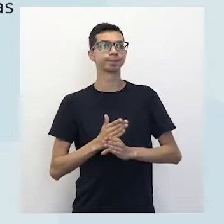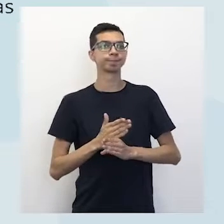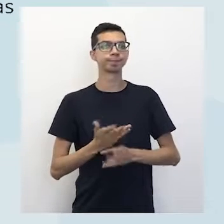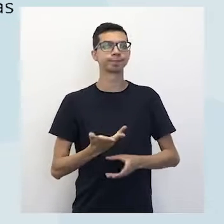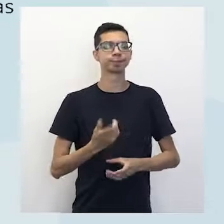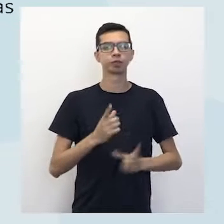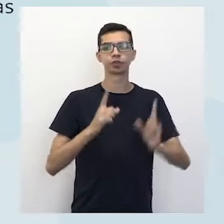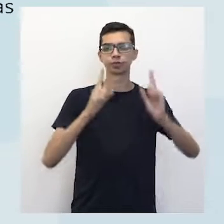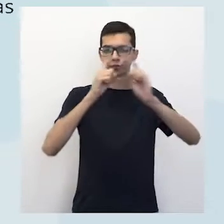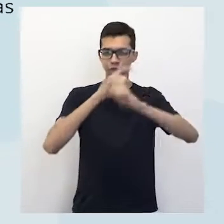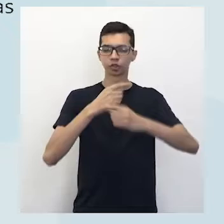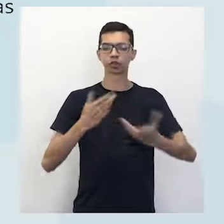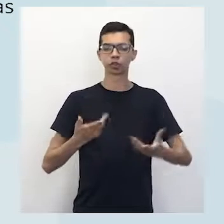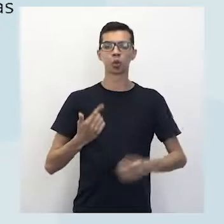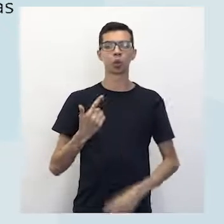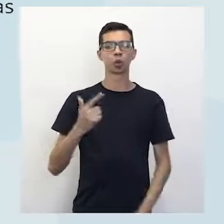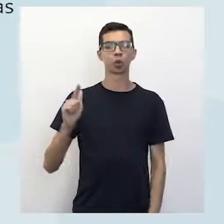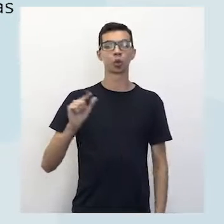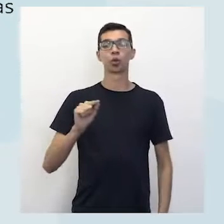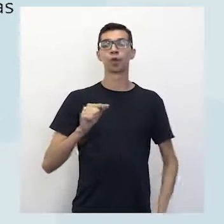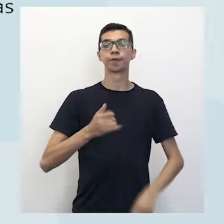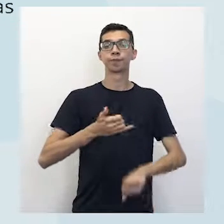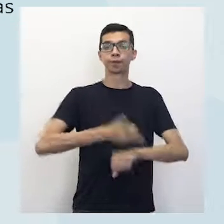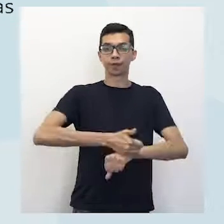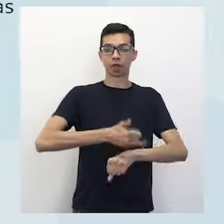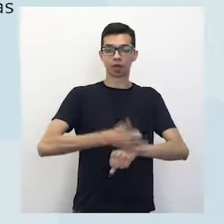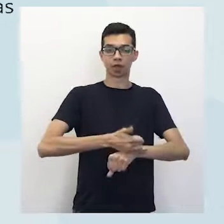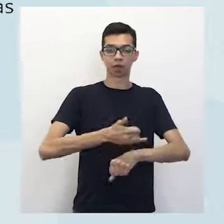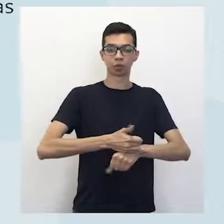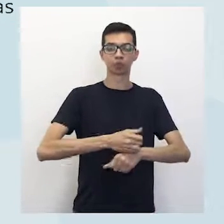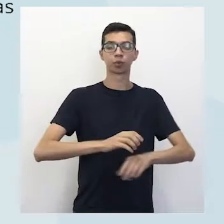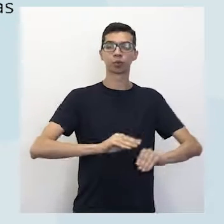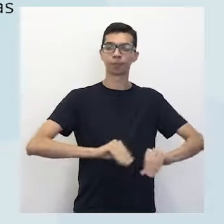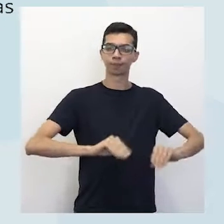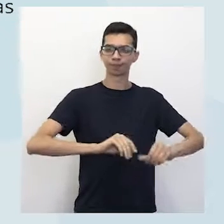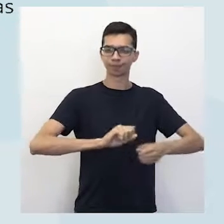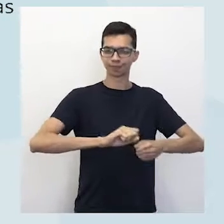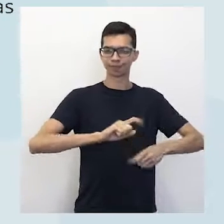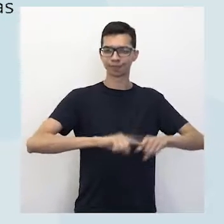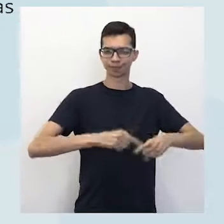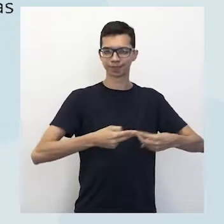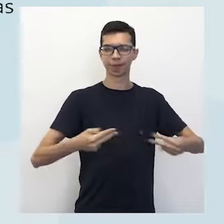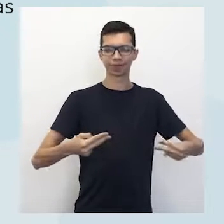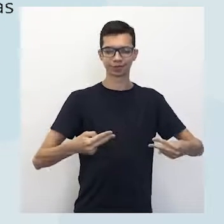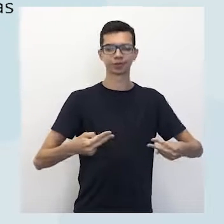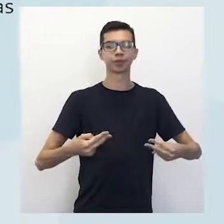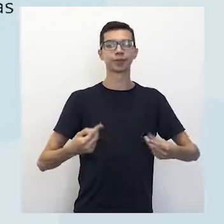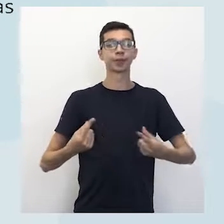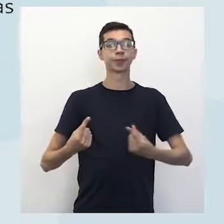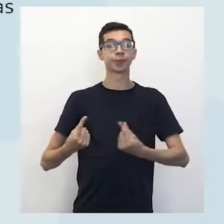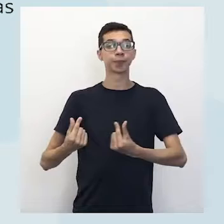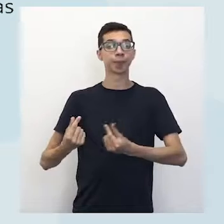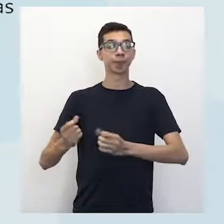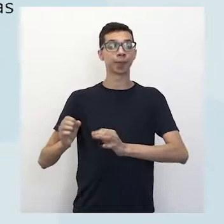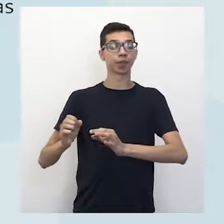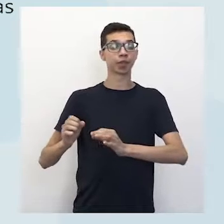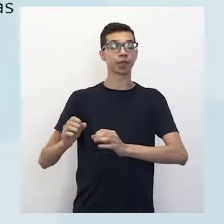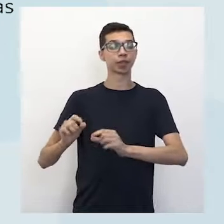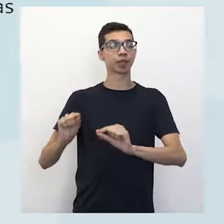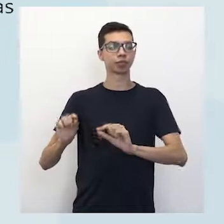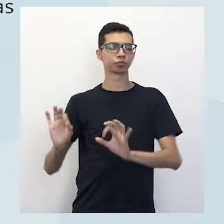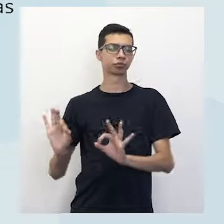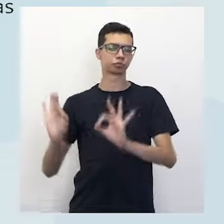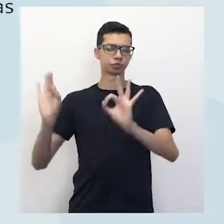o ferro, que era uma matéria-prima destinada para a nobreza guerreira, produzir armamentos,